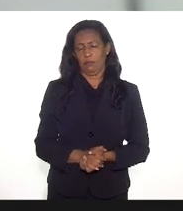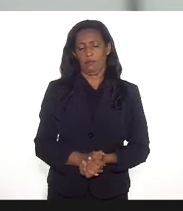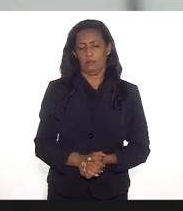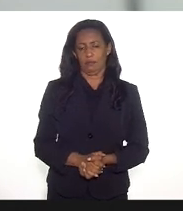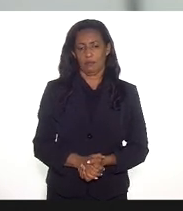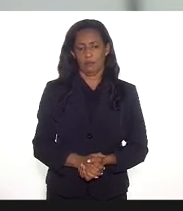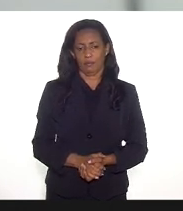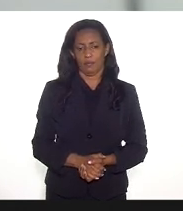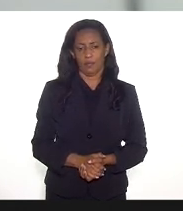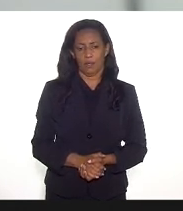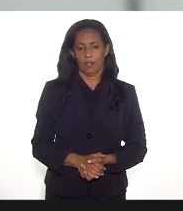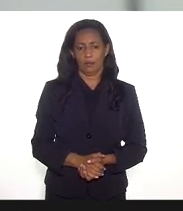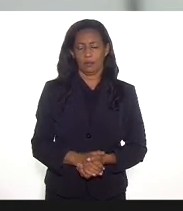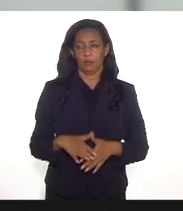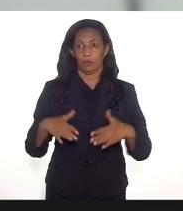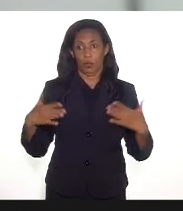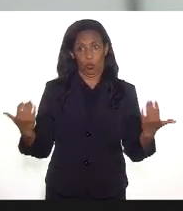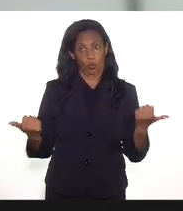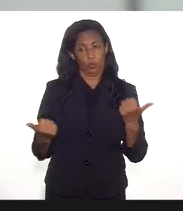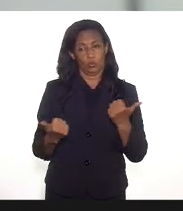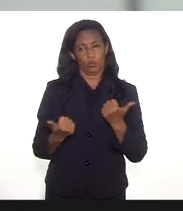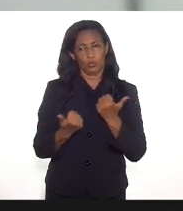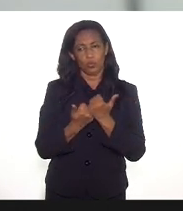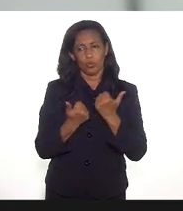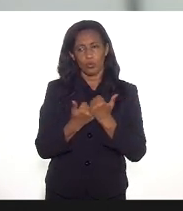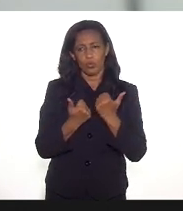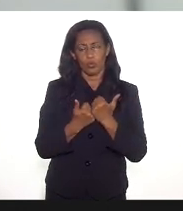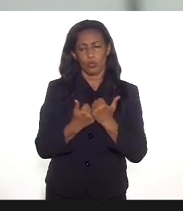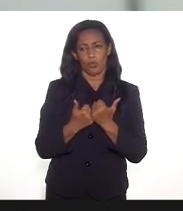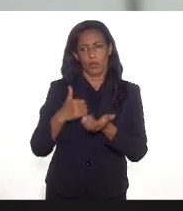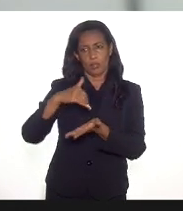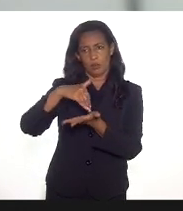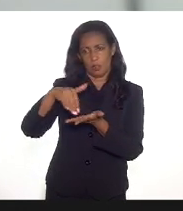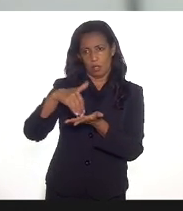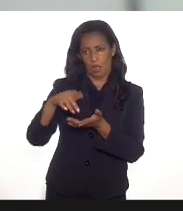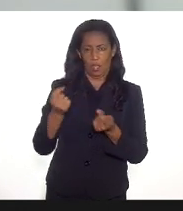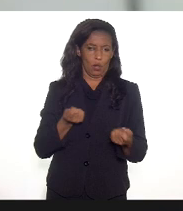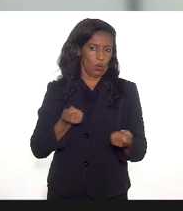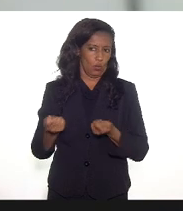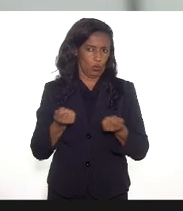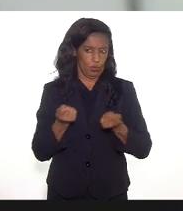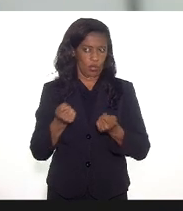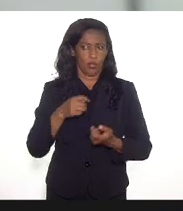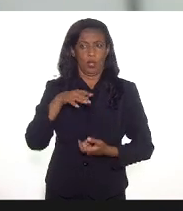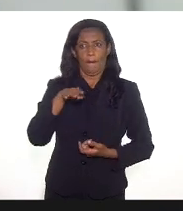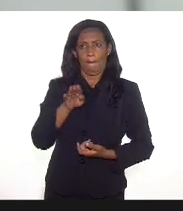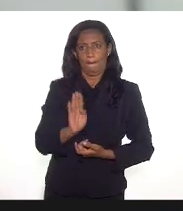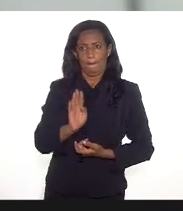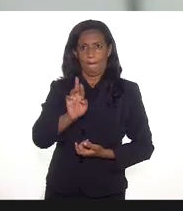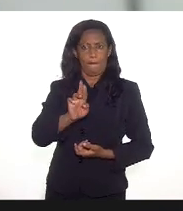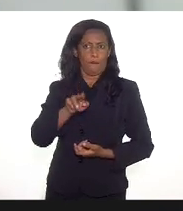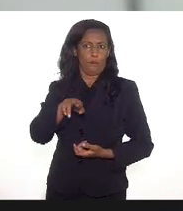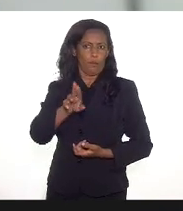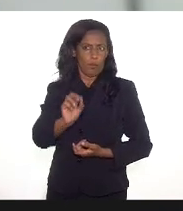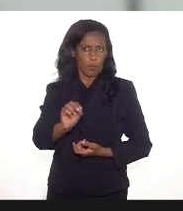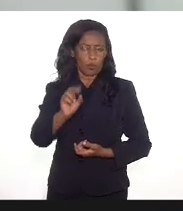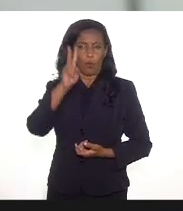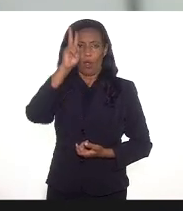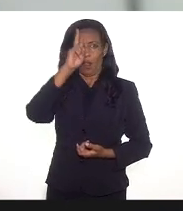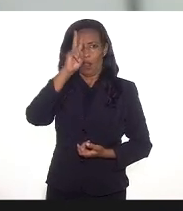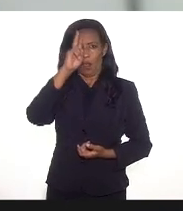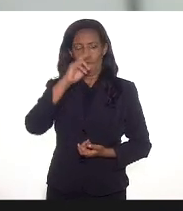nosso querido subsecretário e economista, Bruno Sobral, nos lembrou da